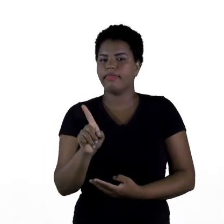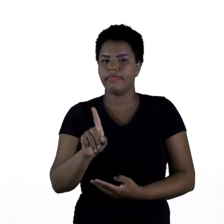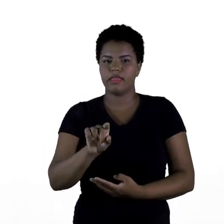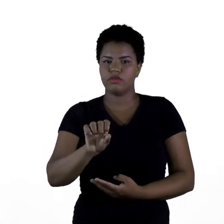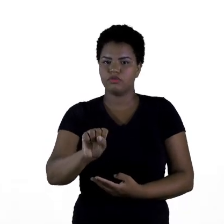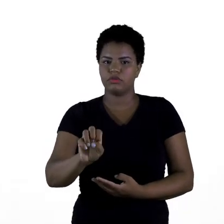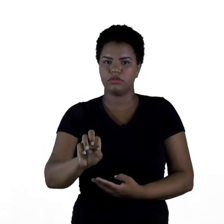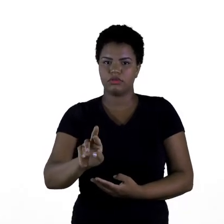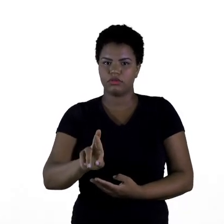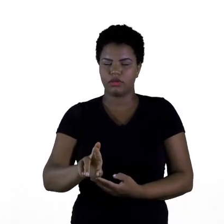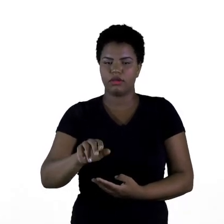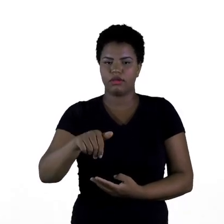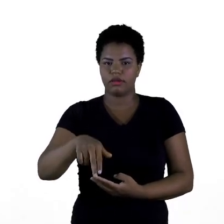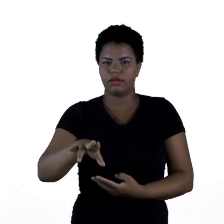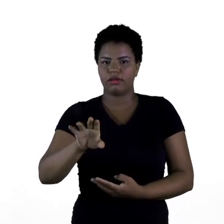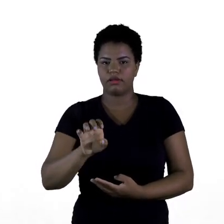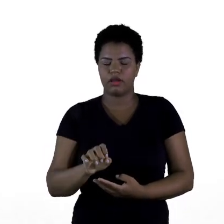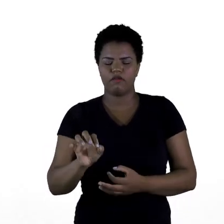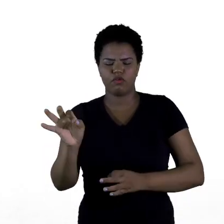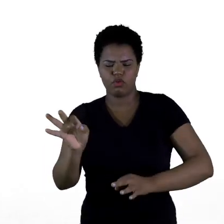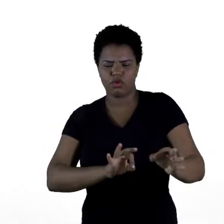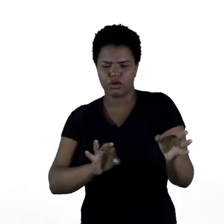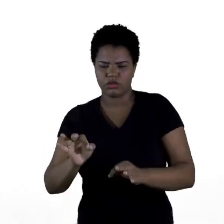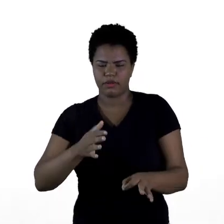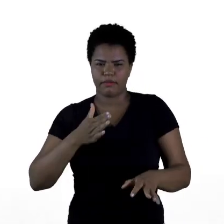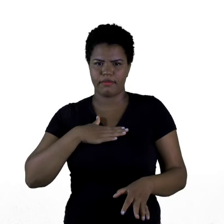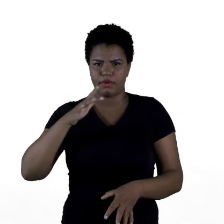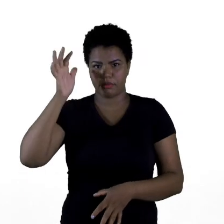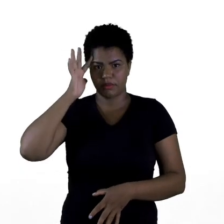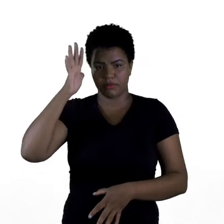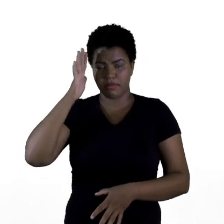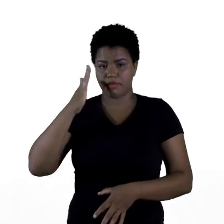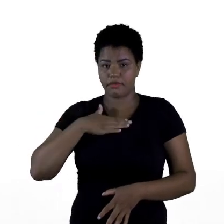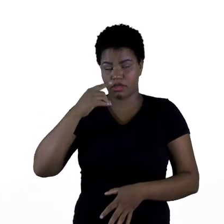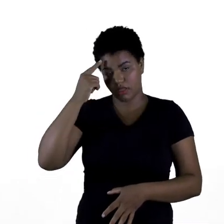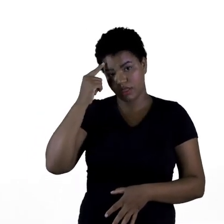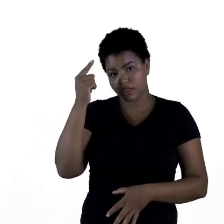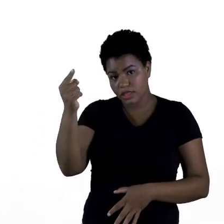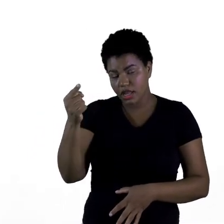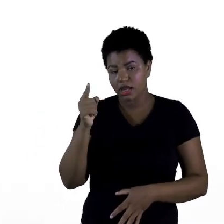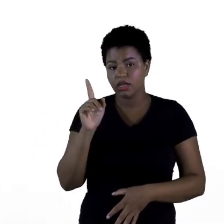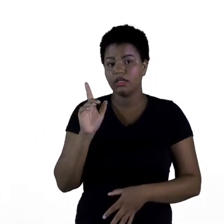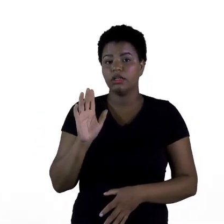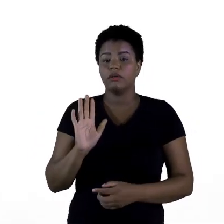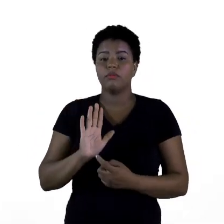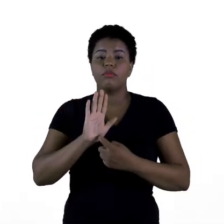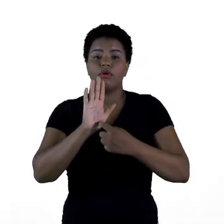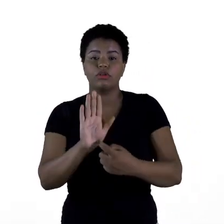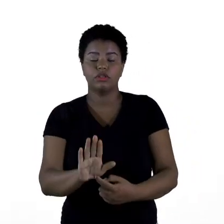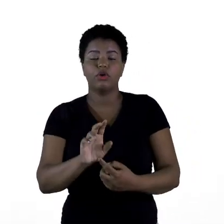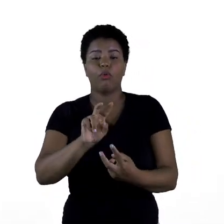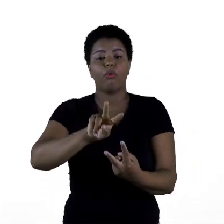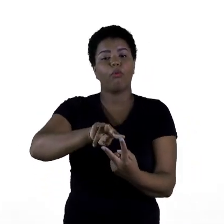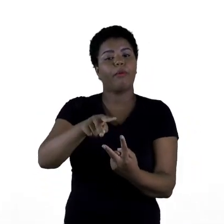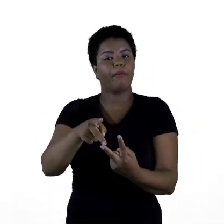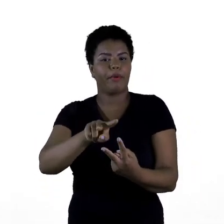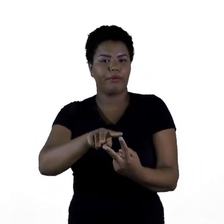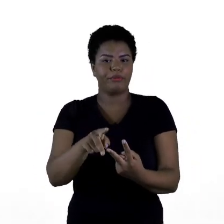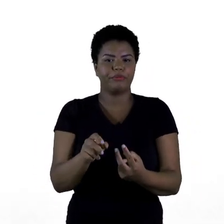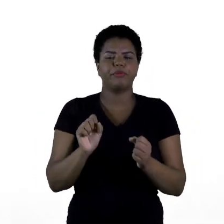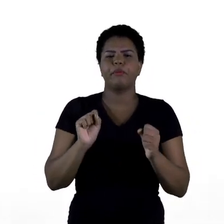me organizar o meu pensamento, organizar a minha ideia, dando a intenção de uma hipótese, sendo que pode